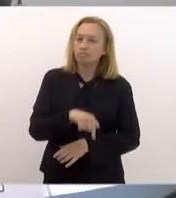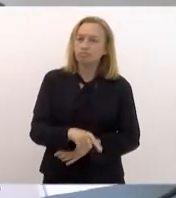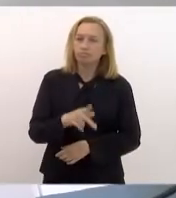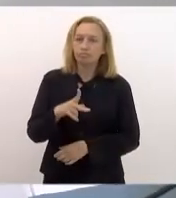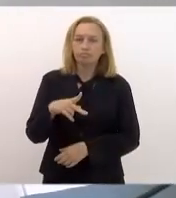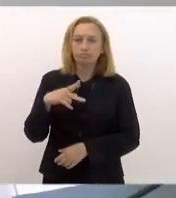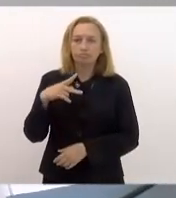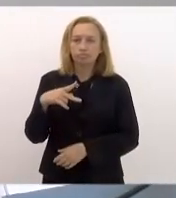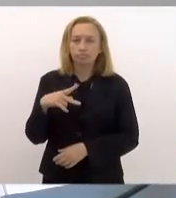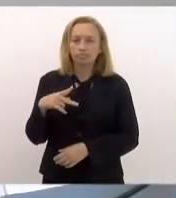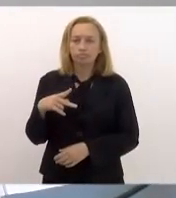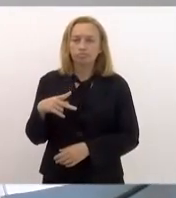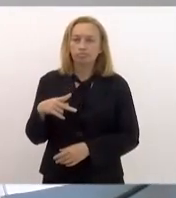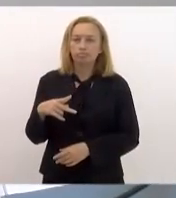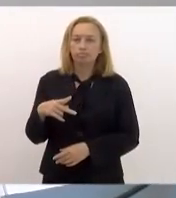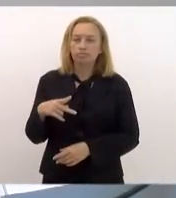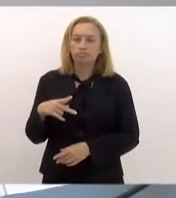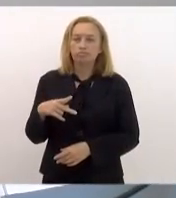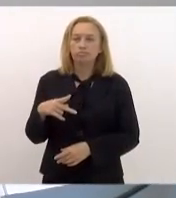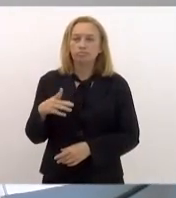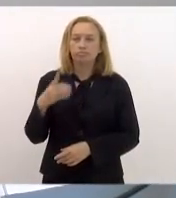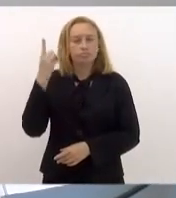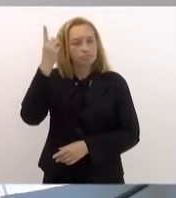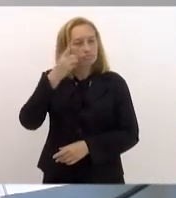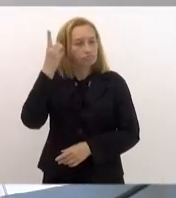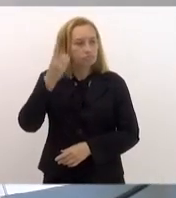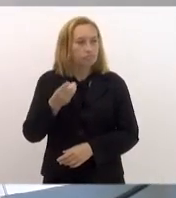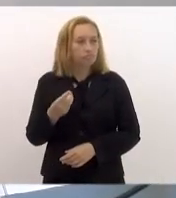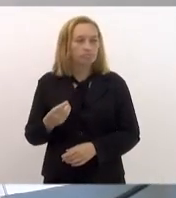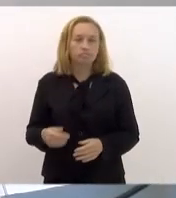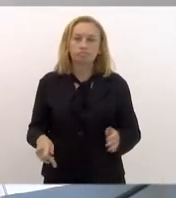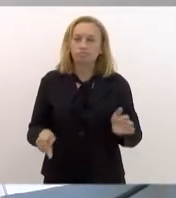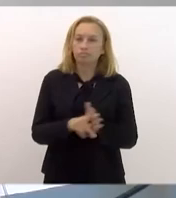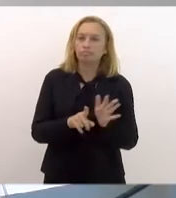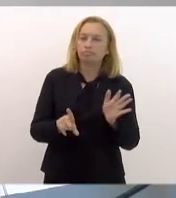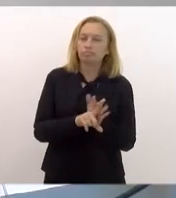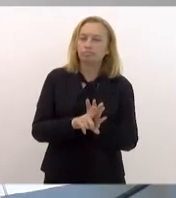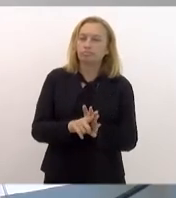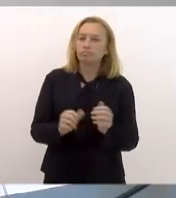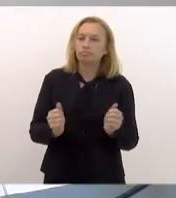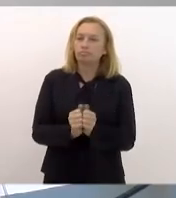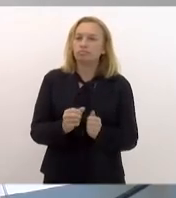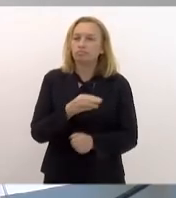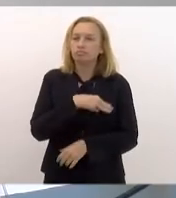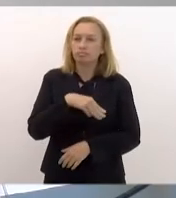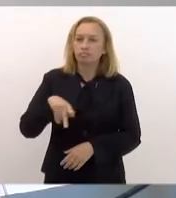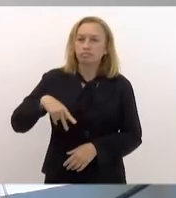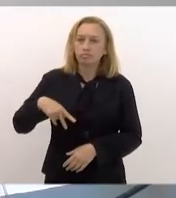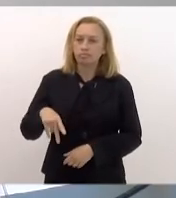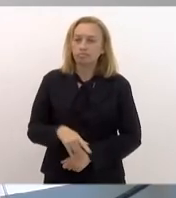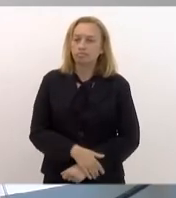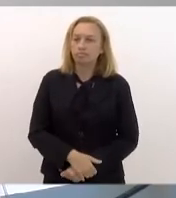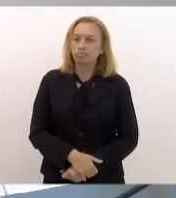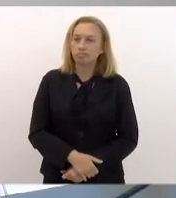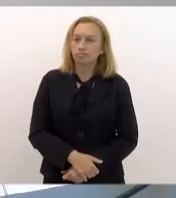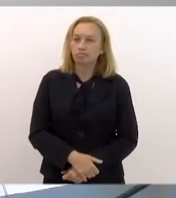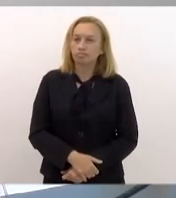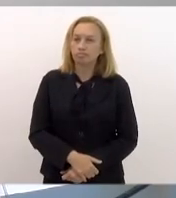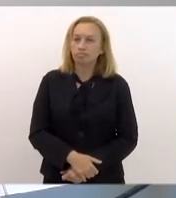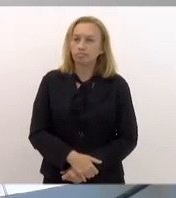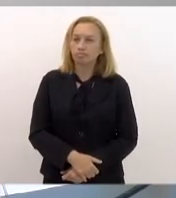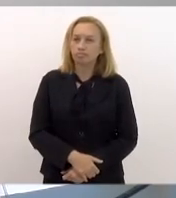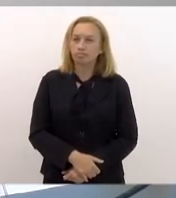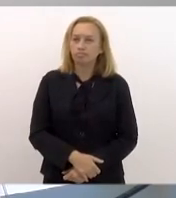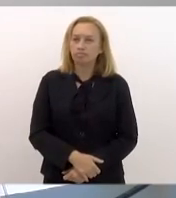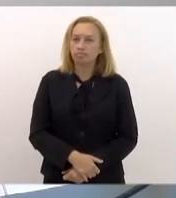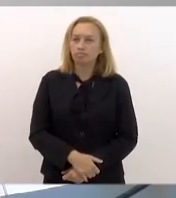Parlamento um projeto de lei, junto com o Ministério Público, que se intitulou